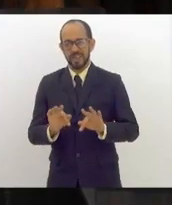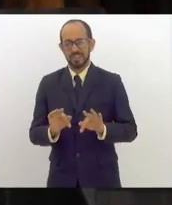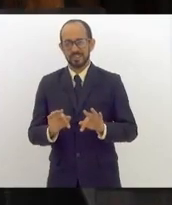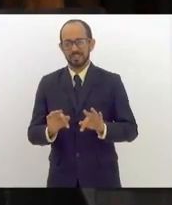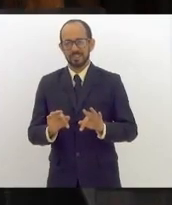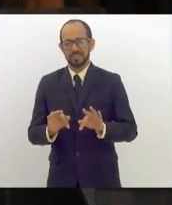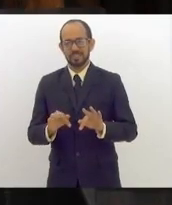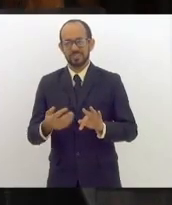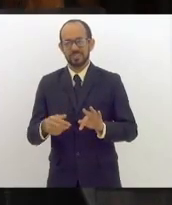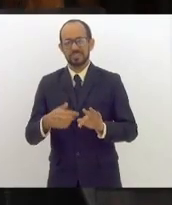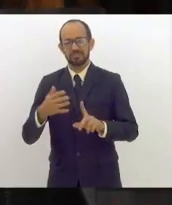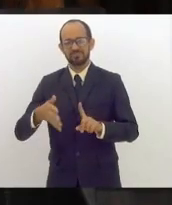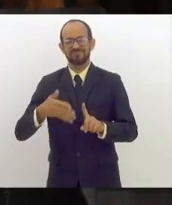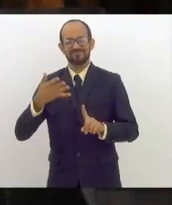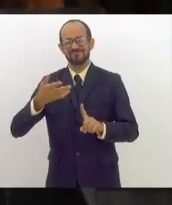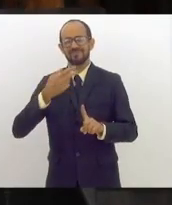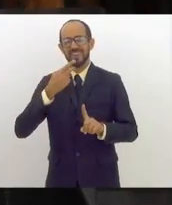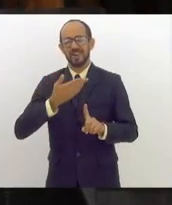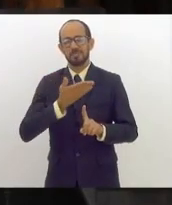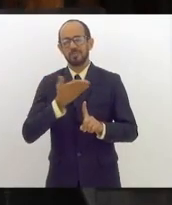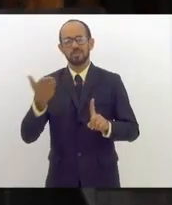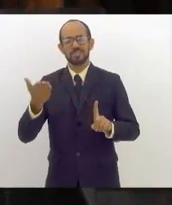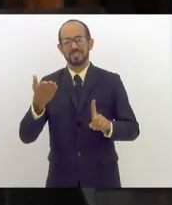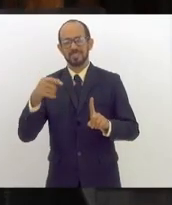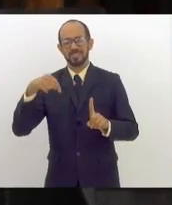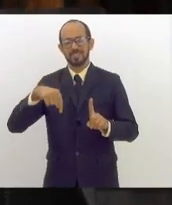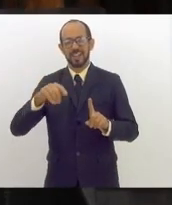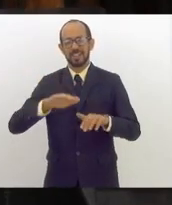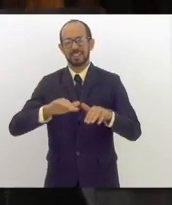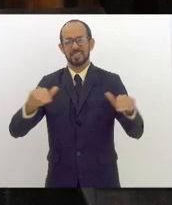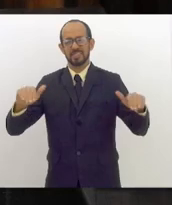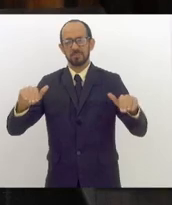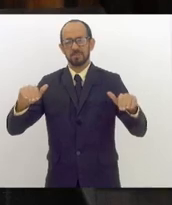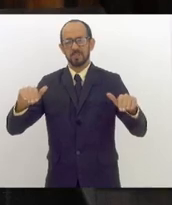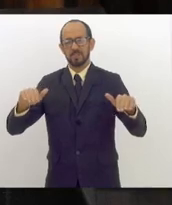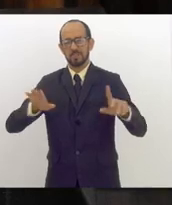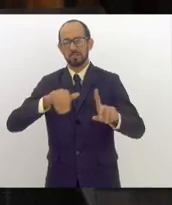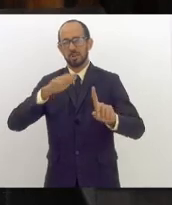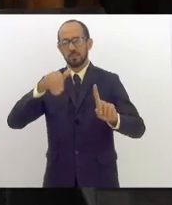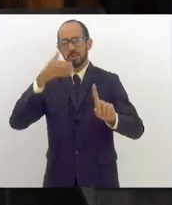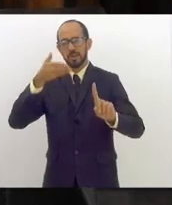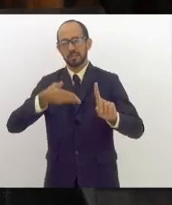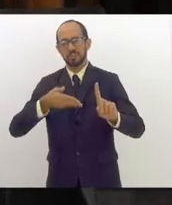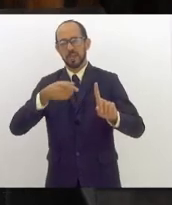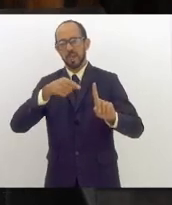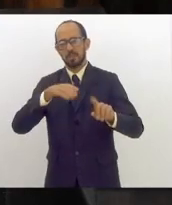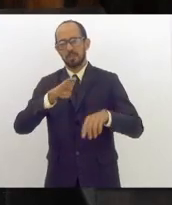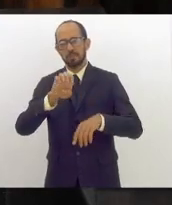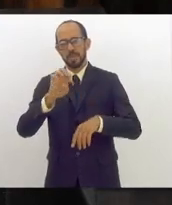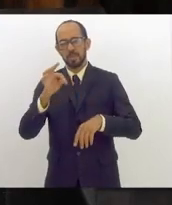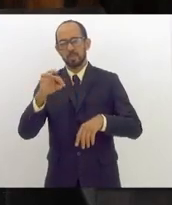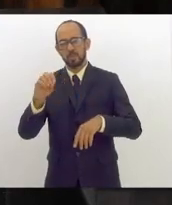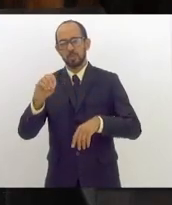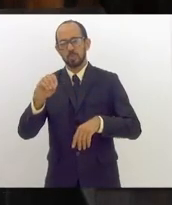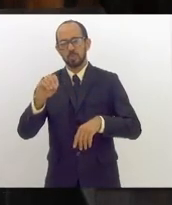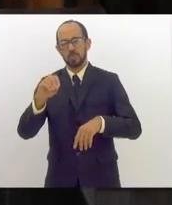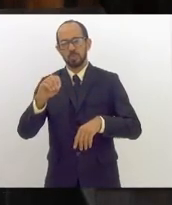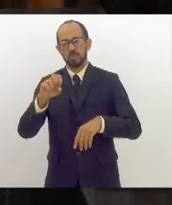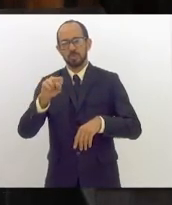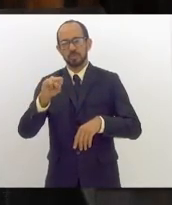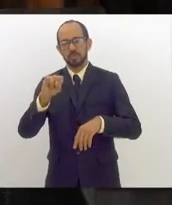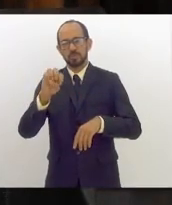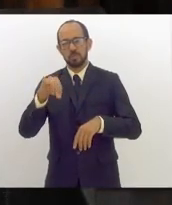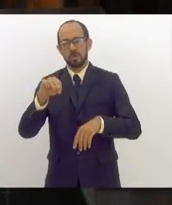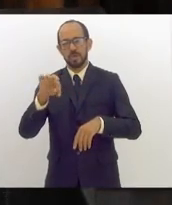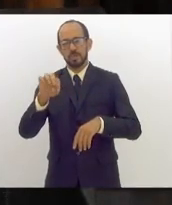eu dizer para vocês de poder estar nessa mesa aqui para homenagear Beto Simonetti Beto